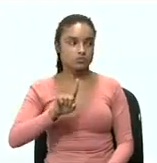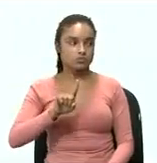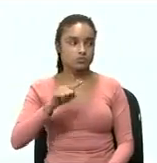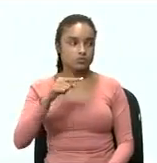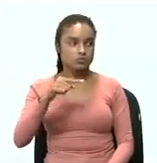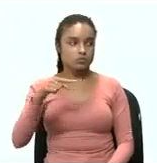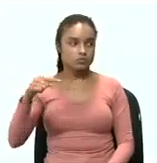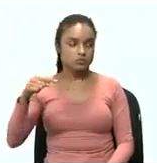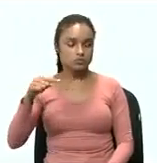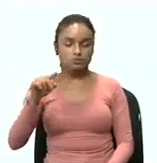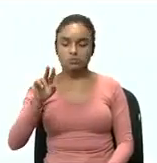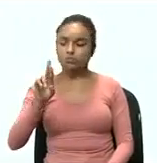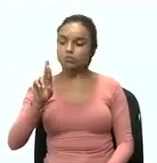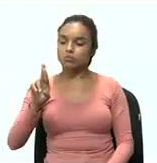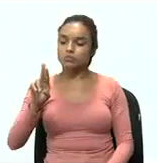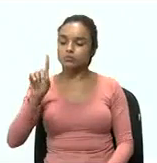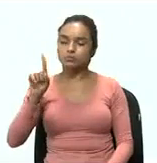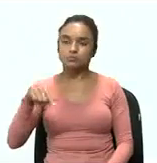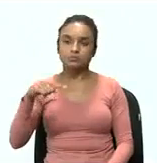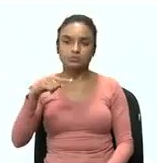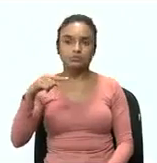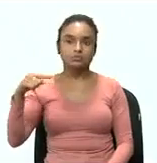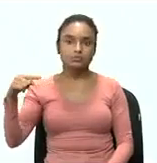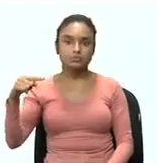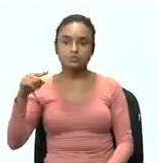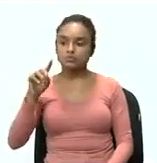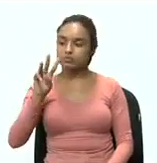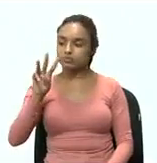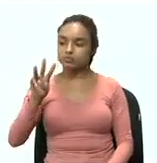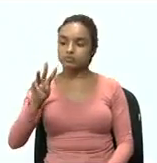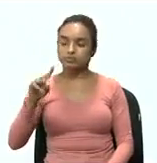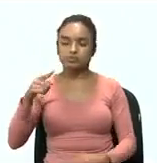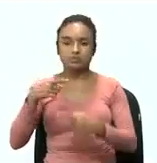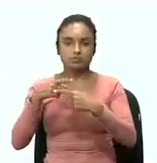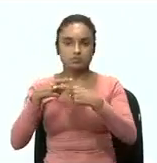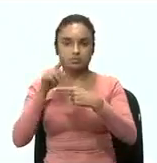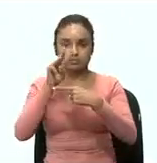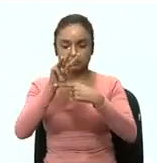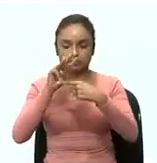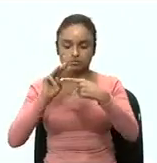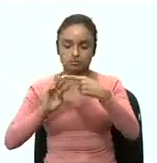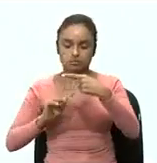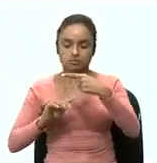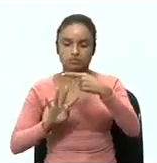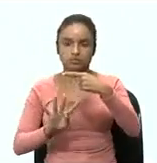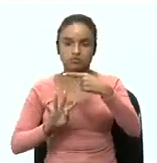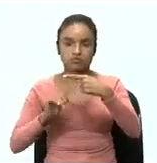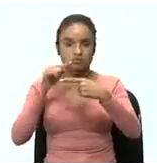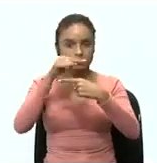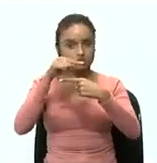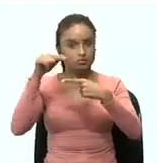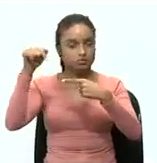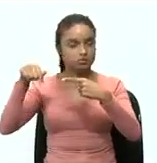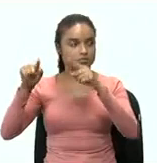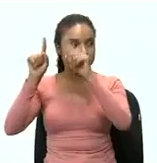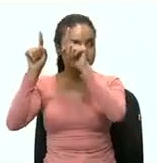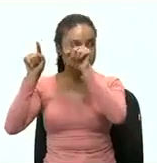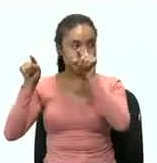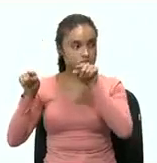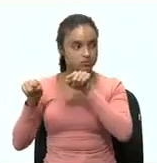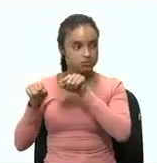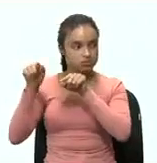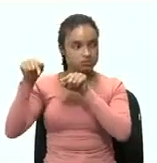menos o R. O R vale menos 3 quartos, ok? Então, tem que tomar cuidado com a situação.